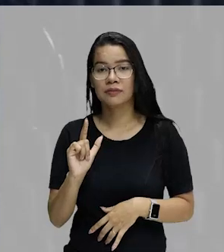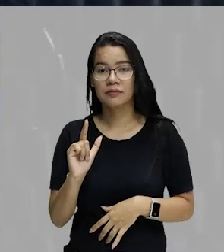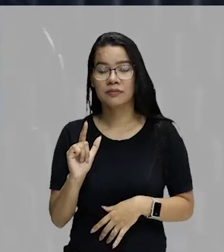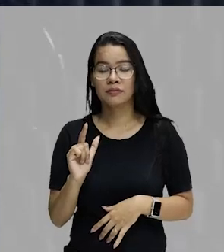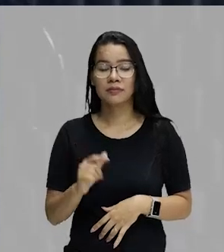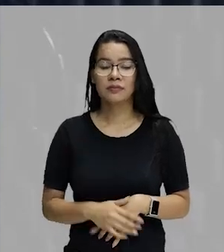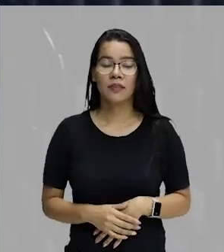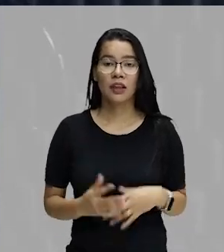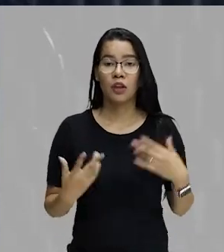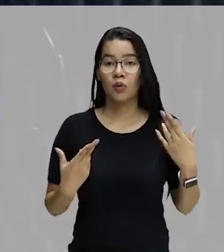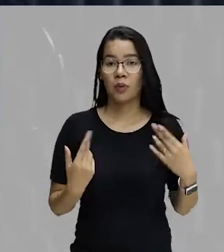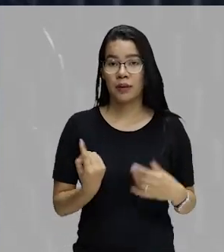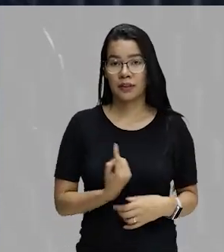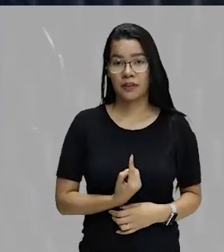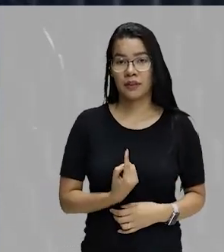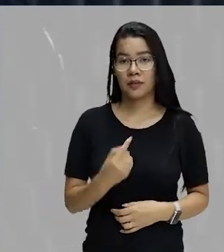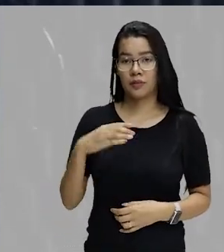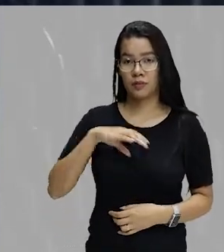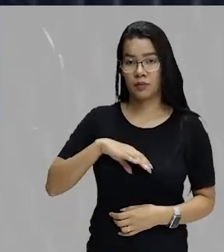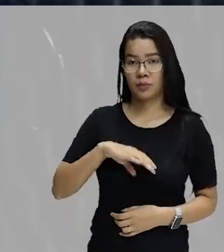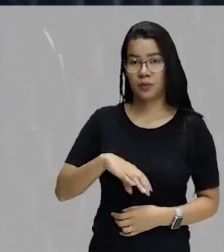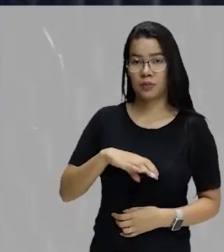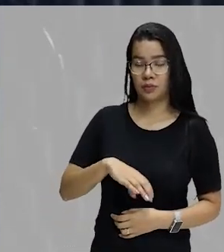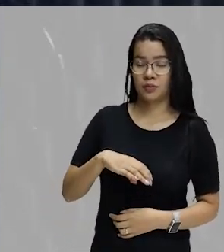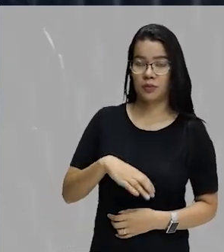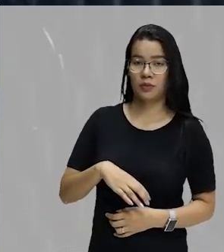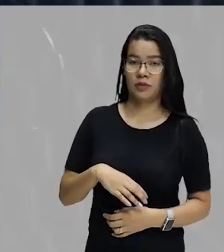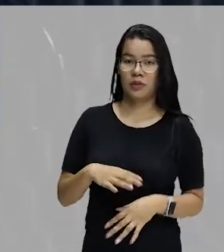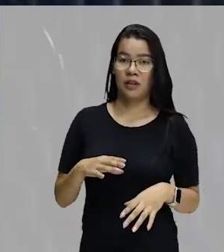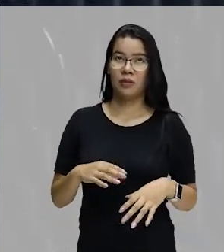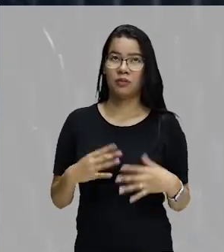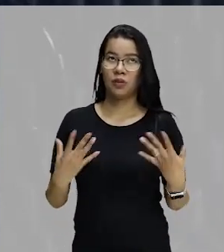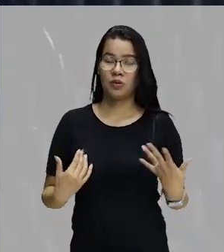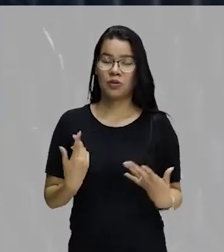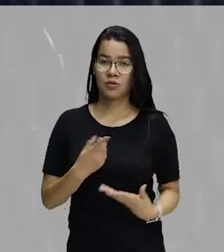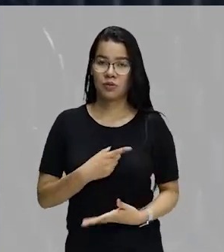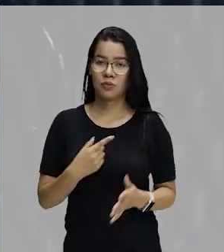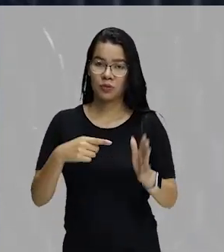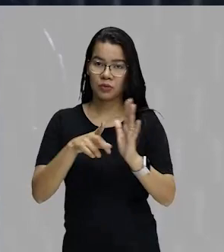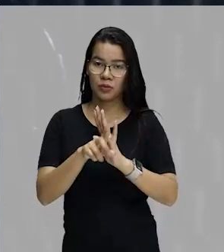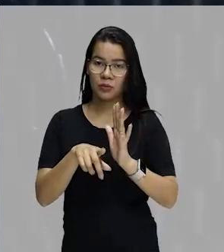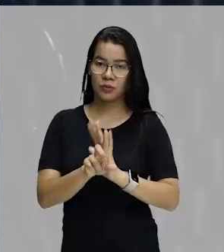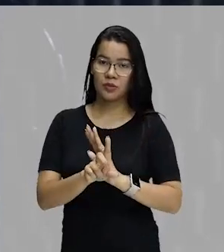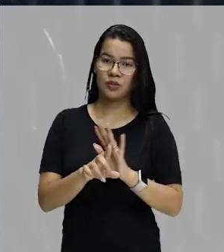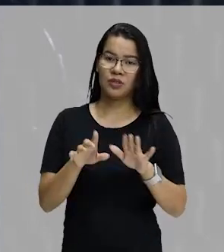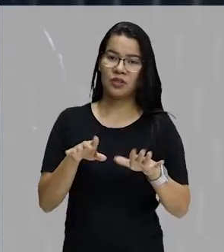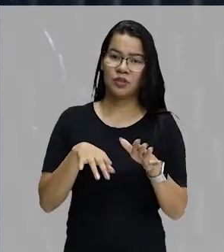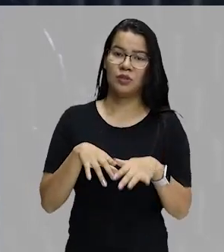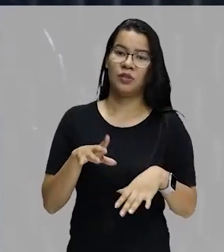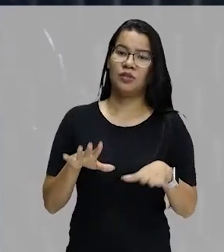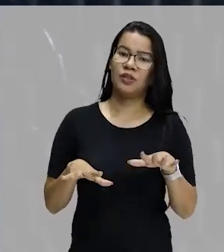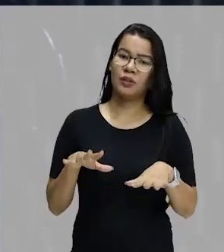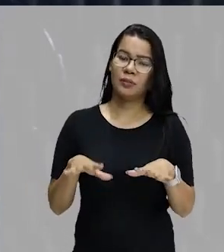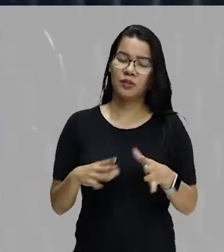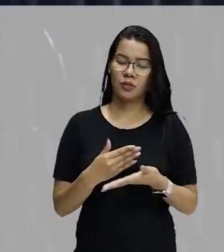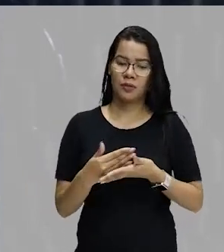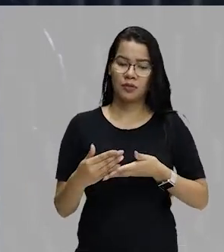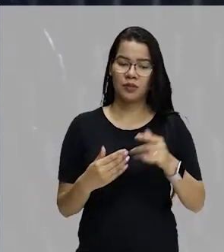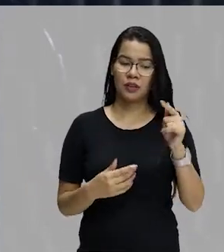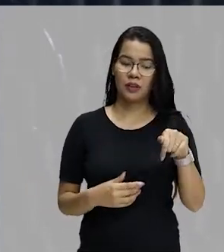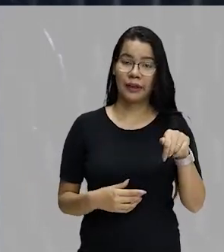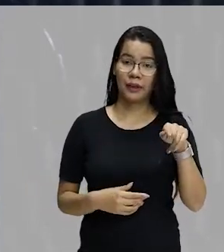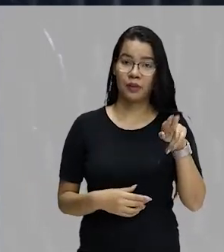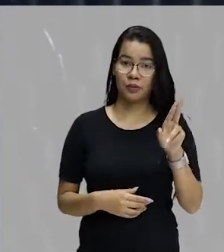português, a maioria dos nossos pronomes interrogativos começam com que, o. Qual, que, quem,